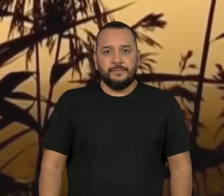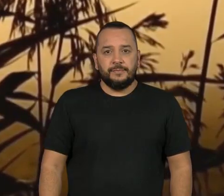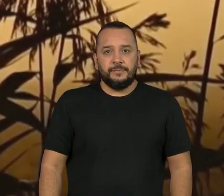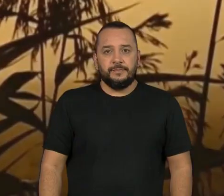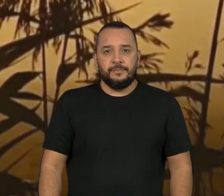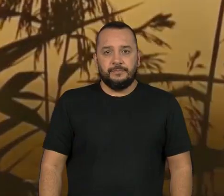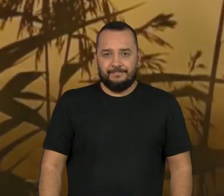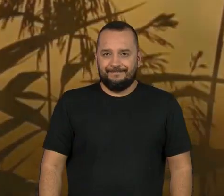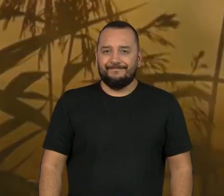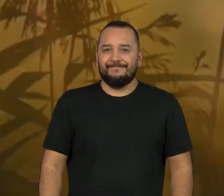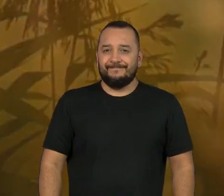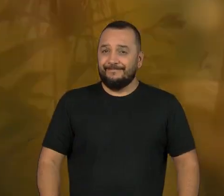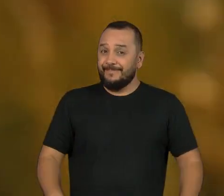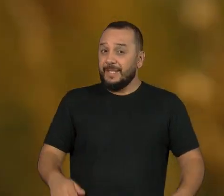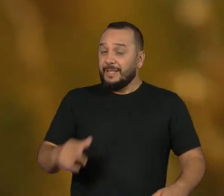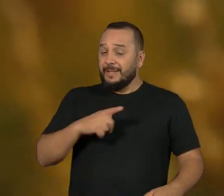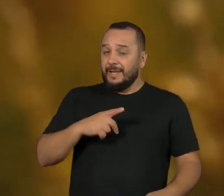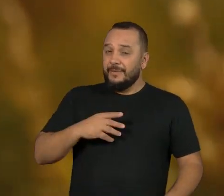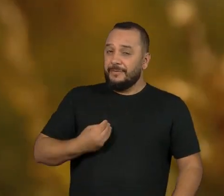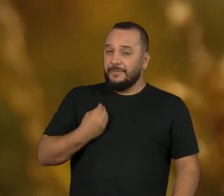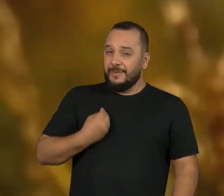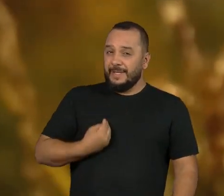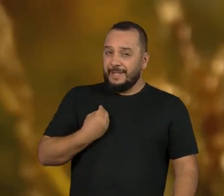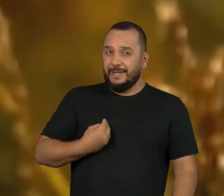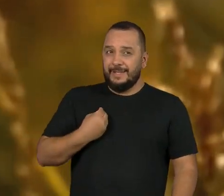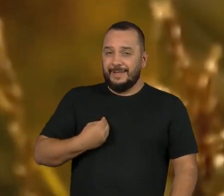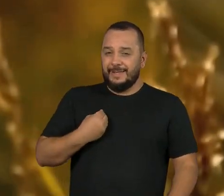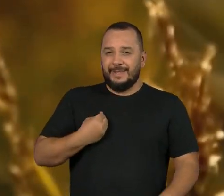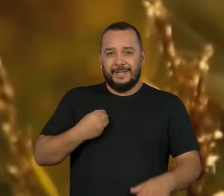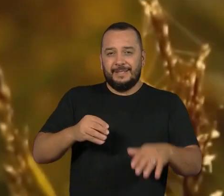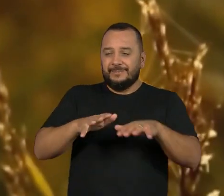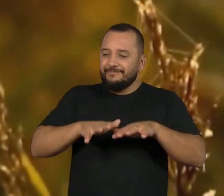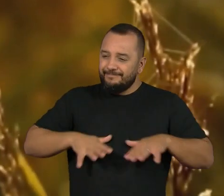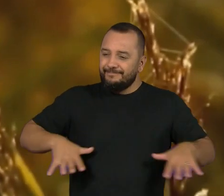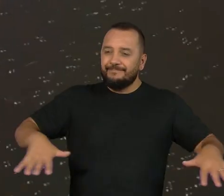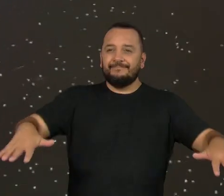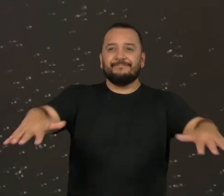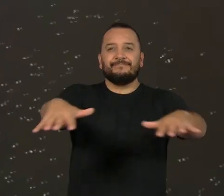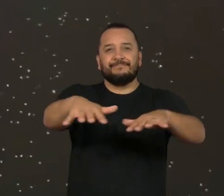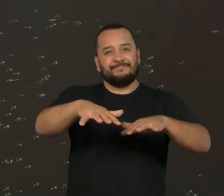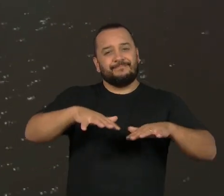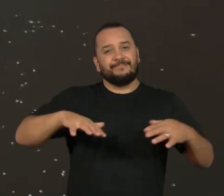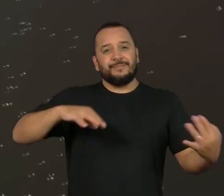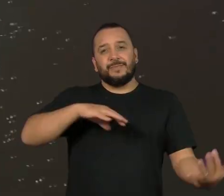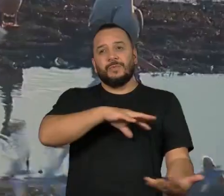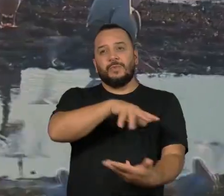A fantástica teia da vida no planeta Terra envolve pelo menos